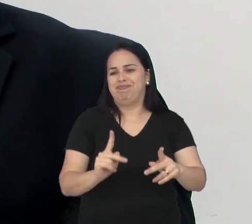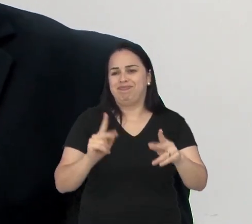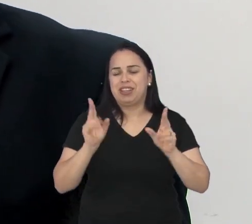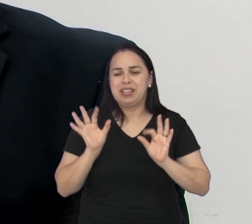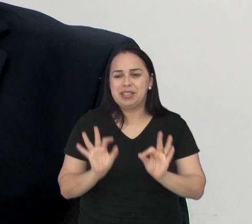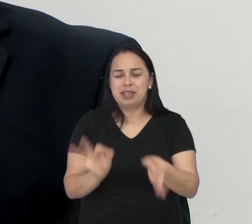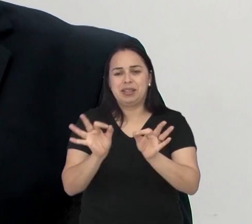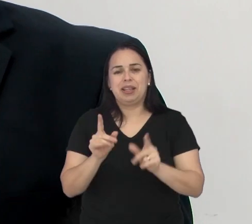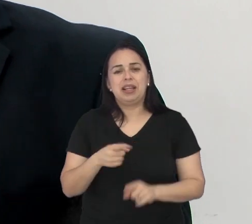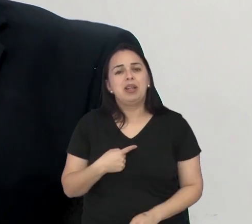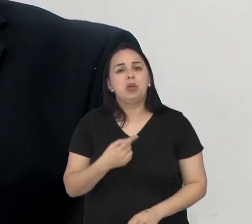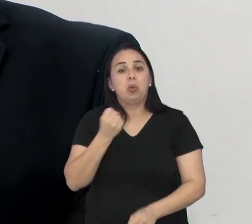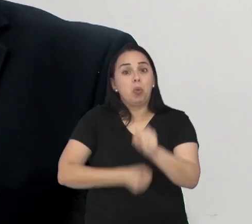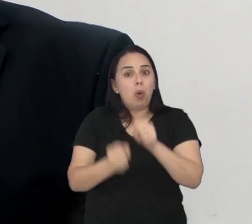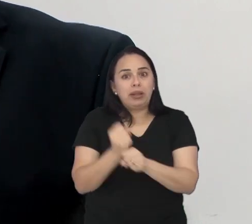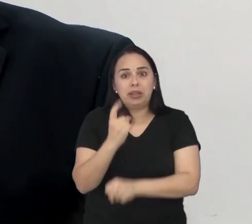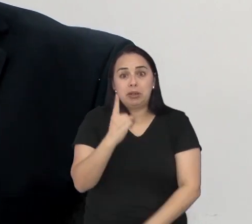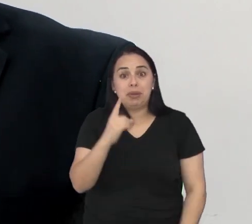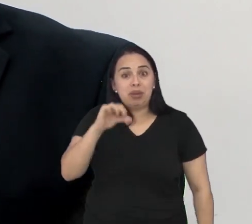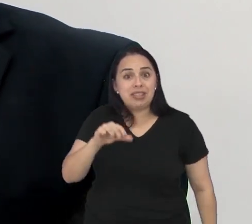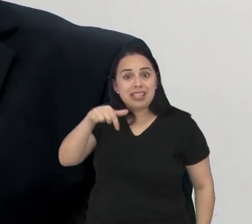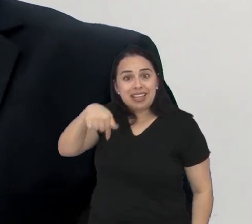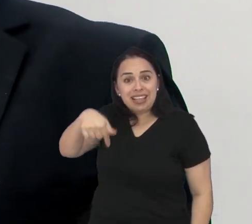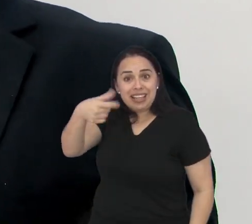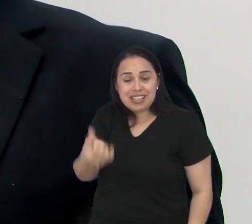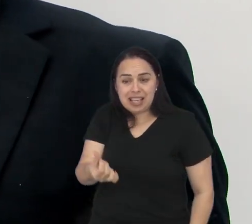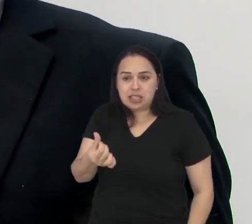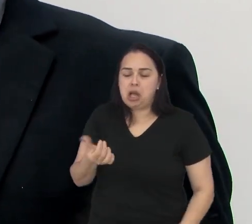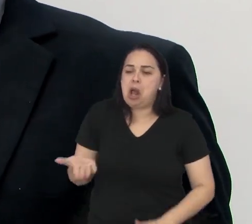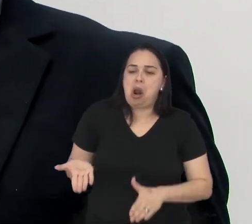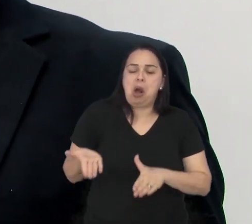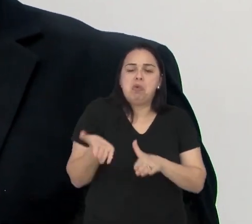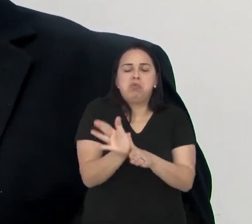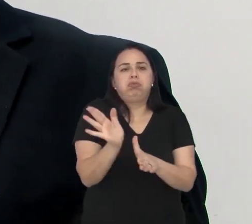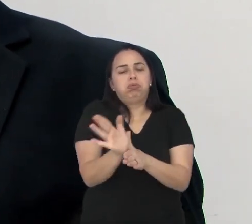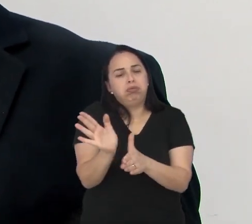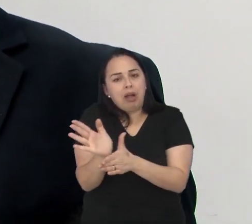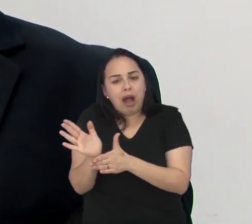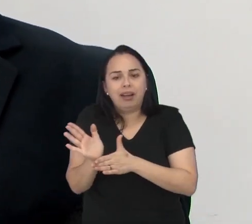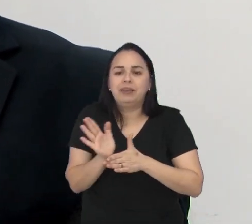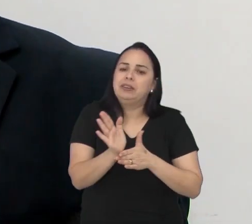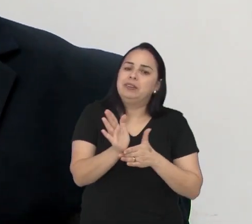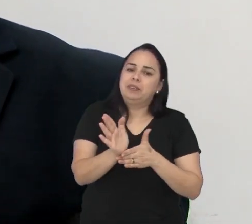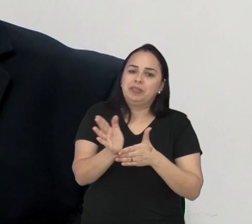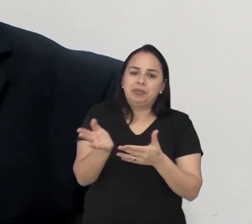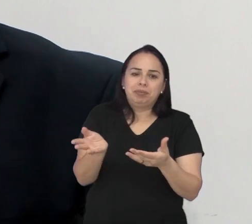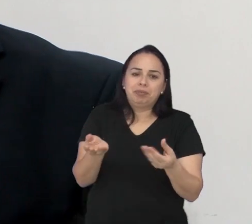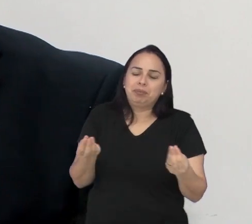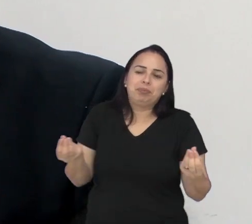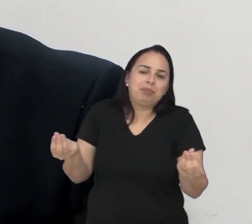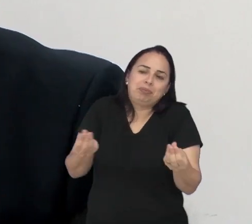São José desde 76, ajudando toda a parte